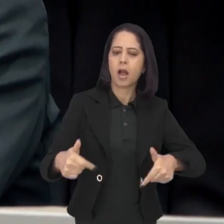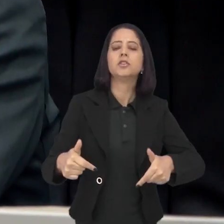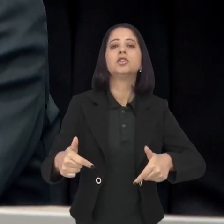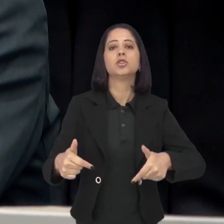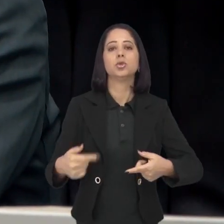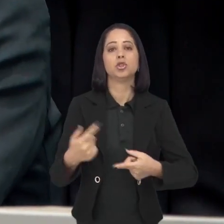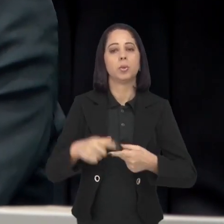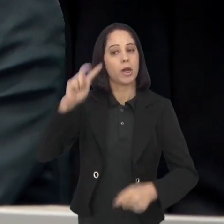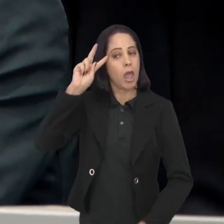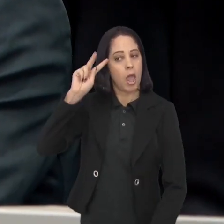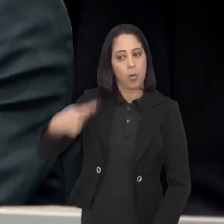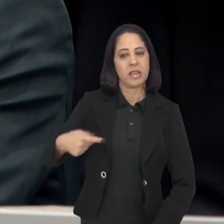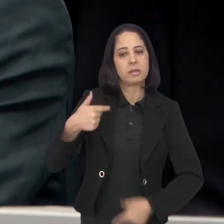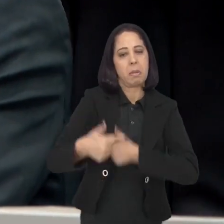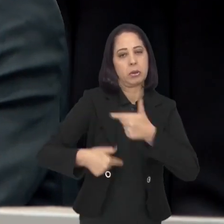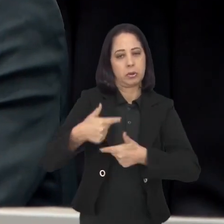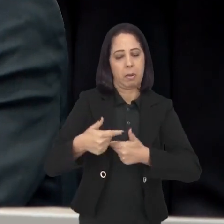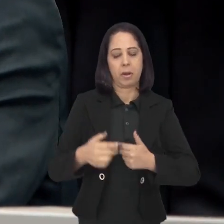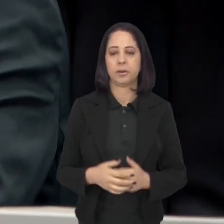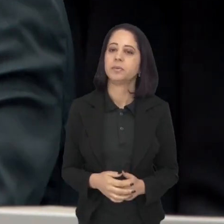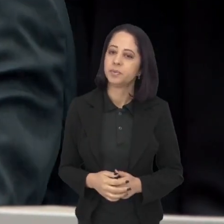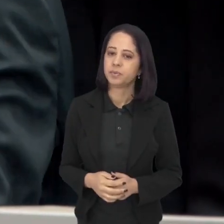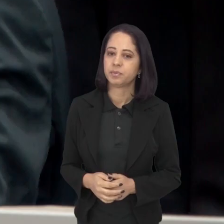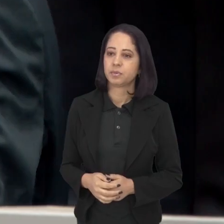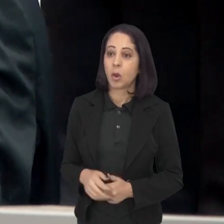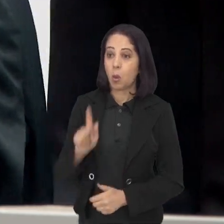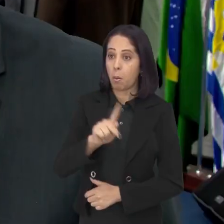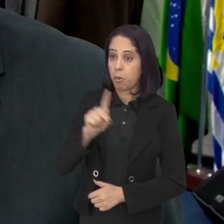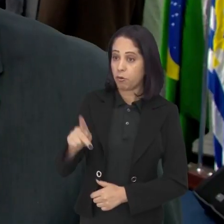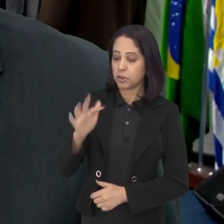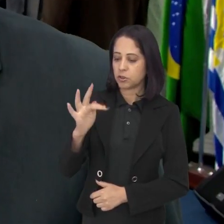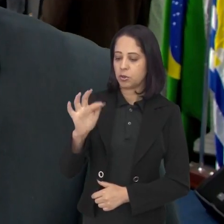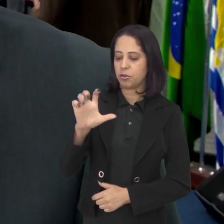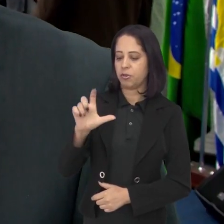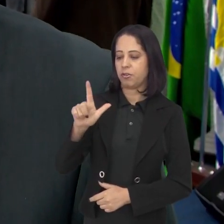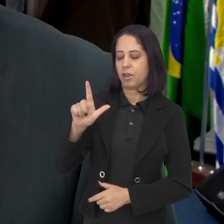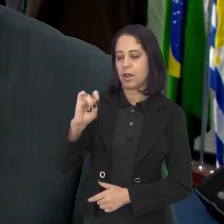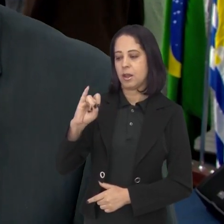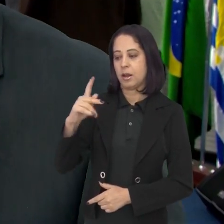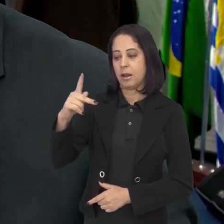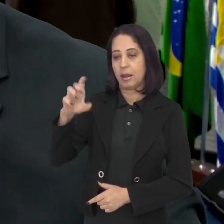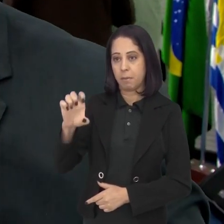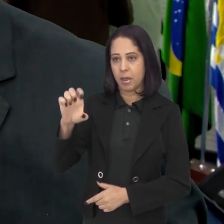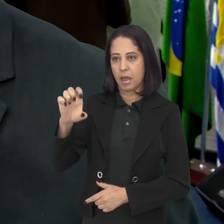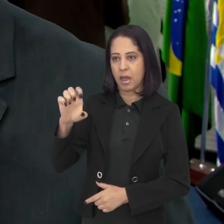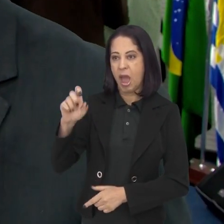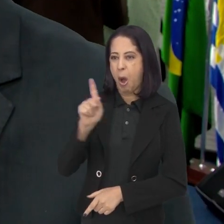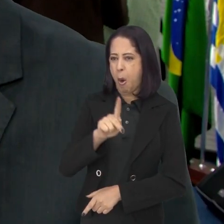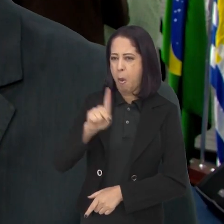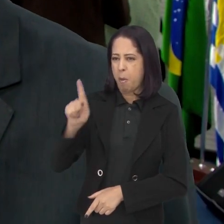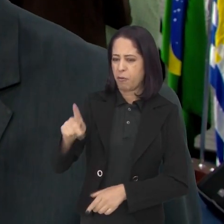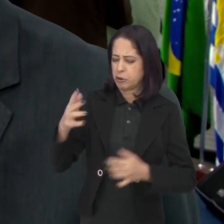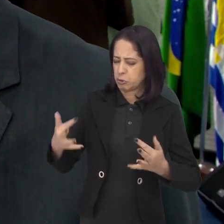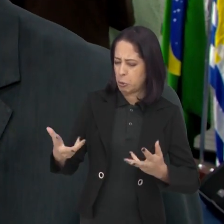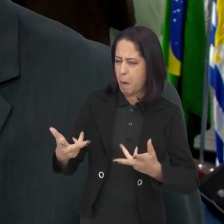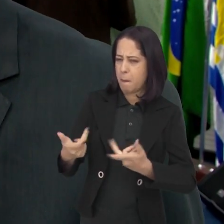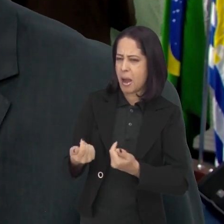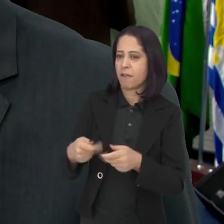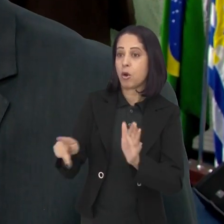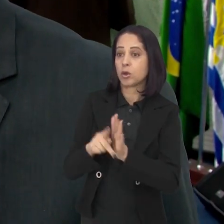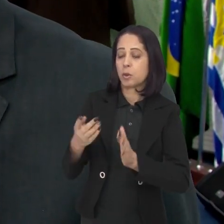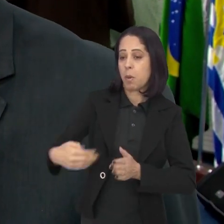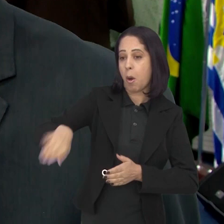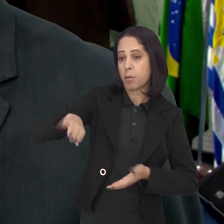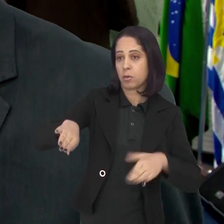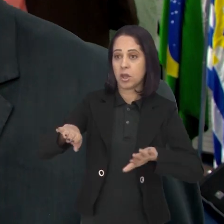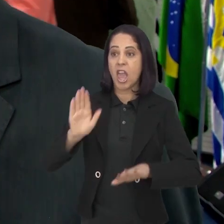que ressaltou a importância do trabalho feito pelo mestre Felipe. O mestre Felipe é um grande mestre de karatê. Ele